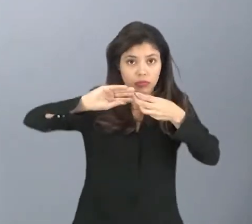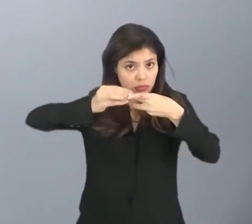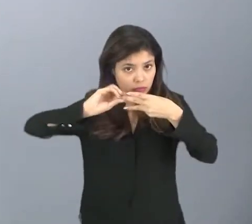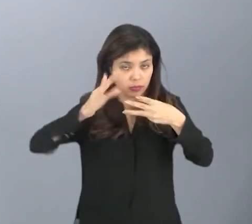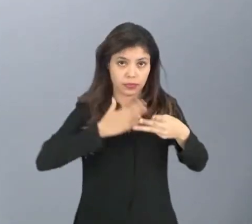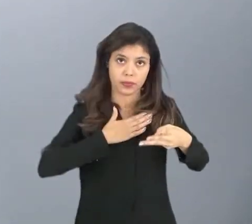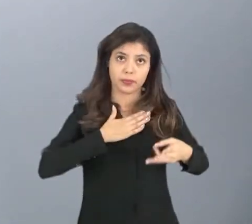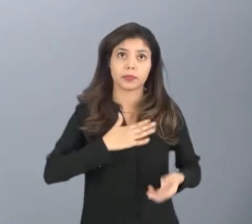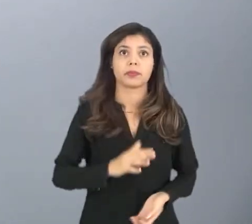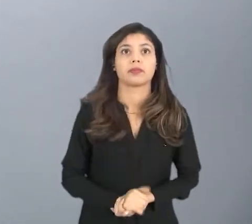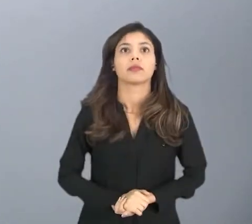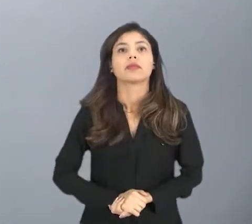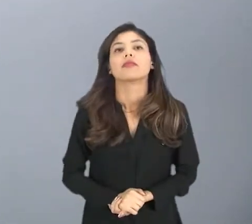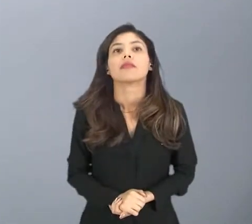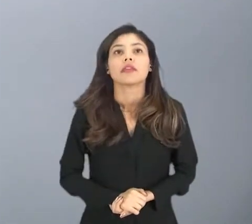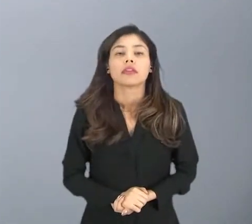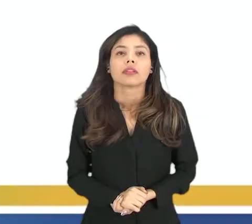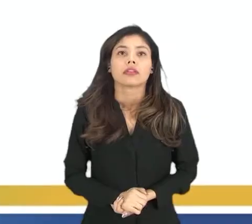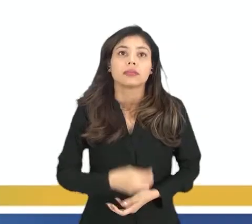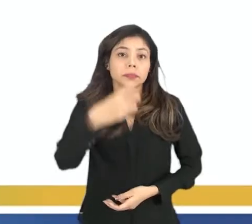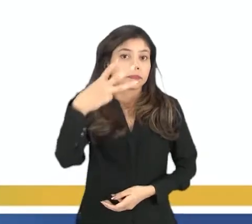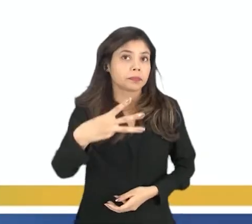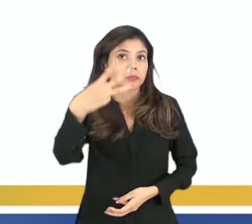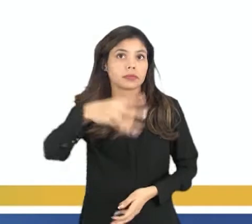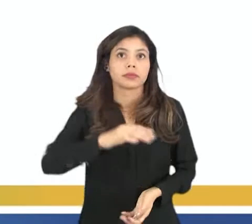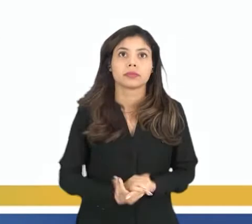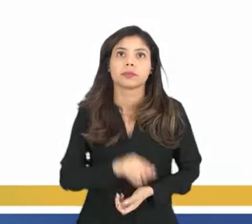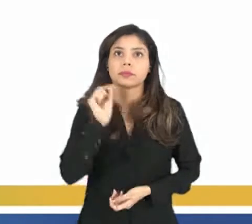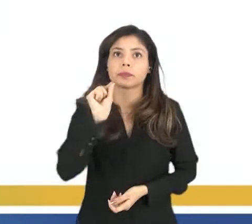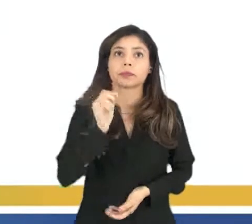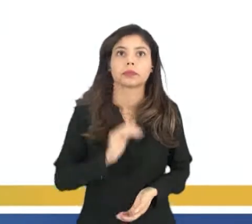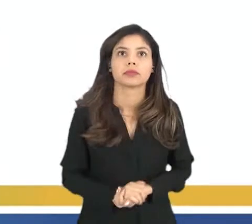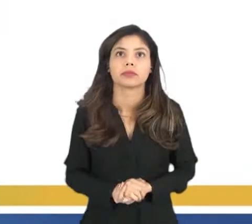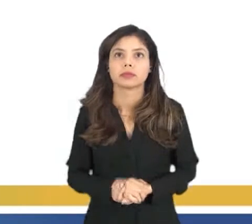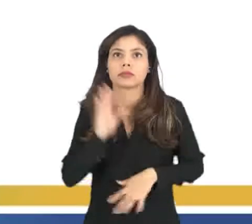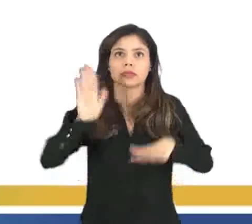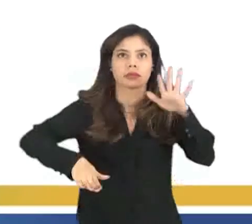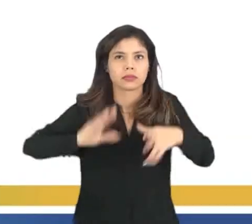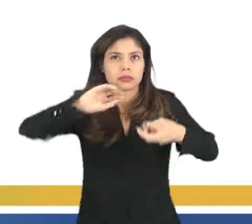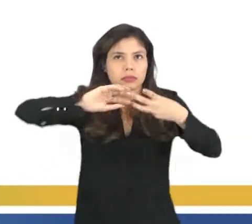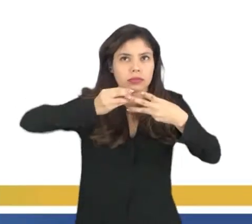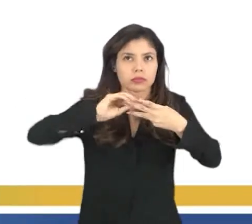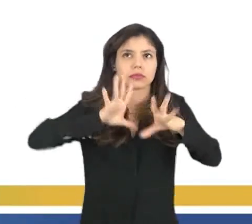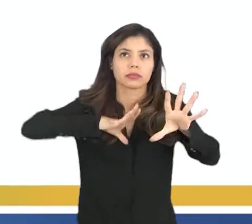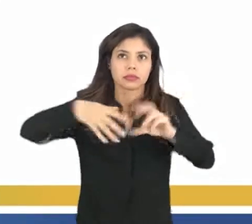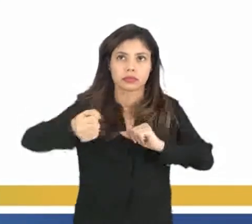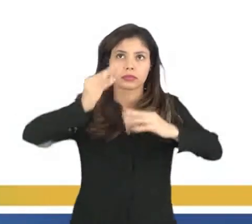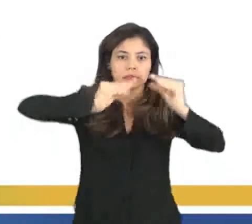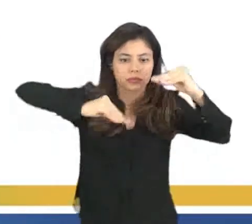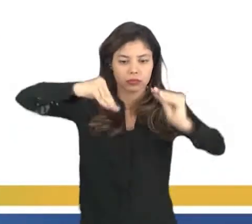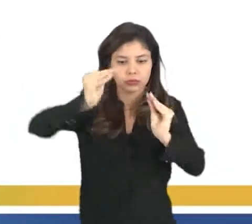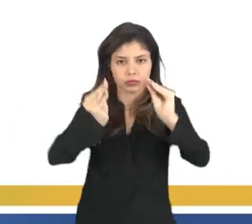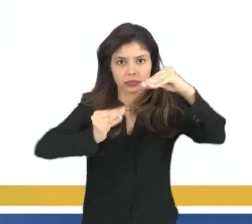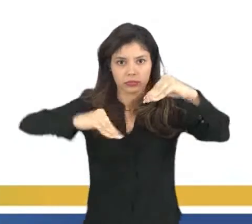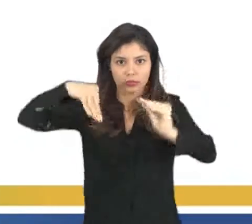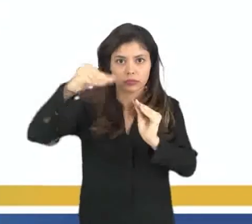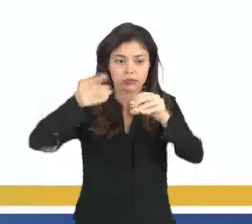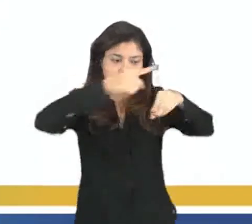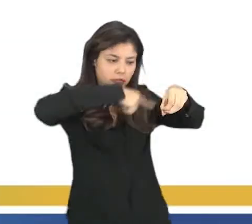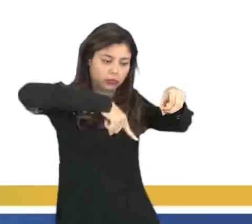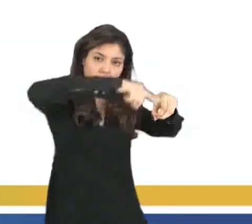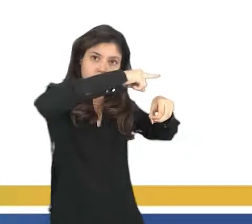célula. Aí na nossa terceira questão a gente tem o seguinte, costuma-se dizer que as células são formadas por